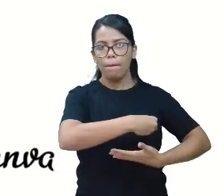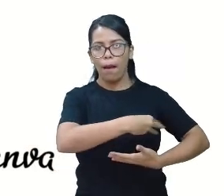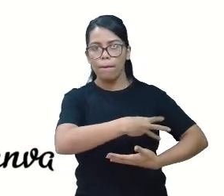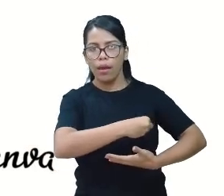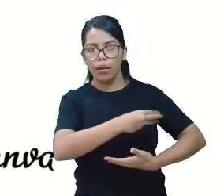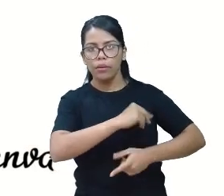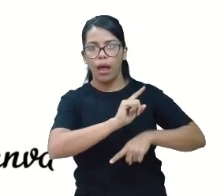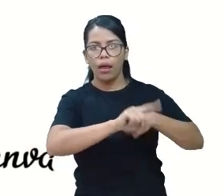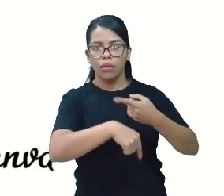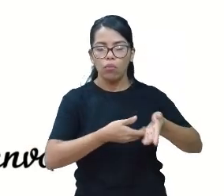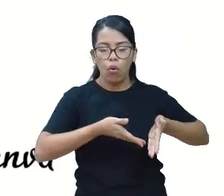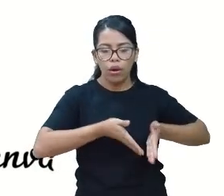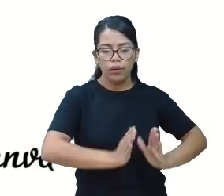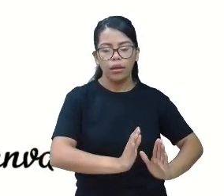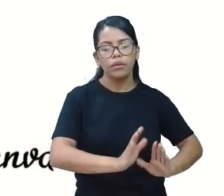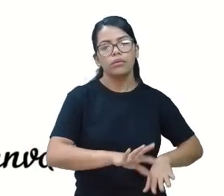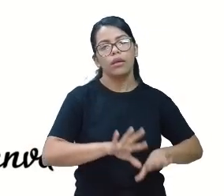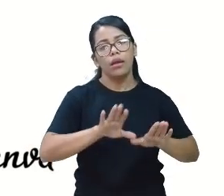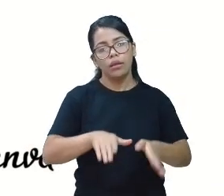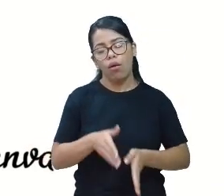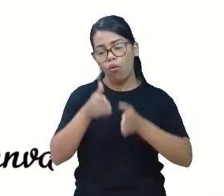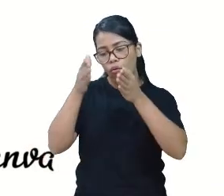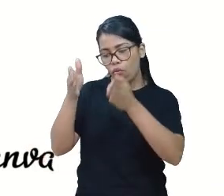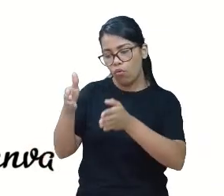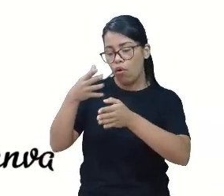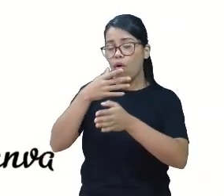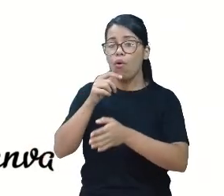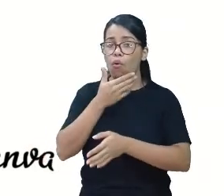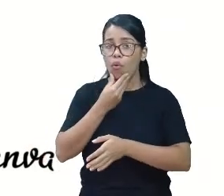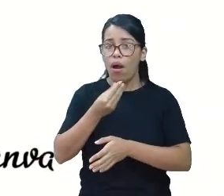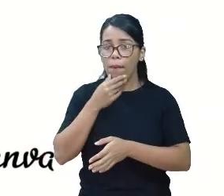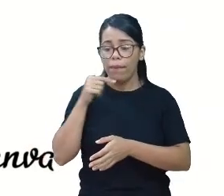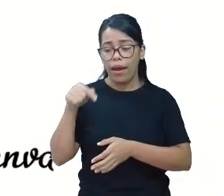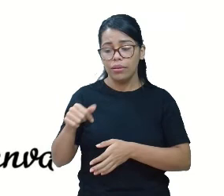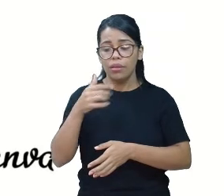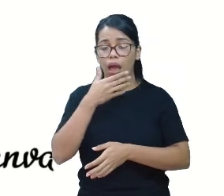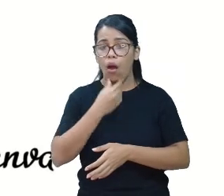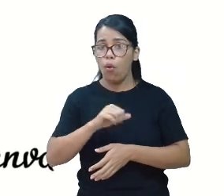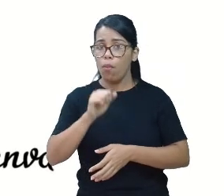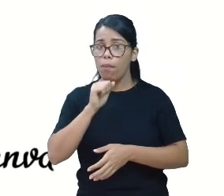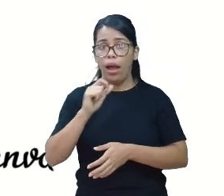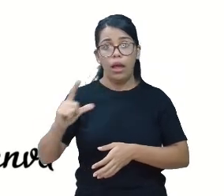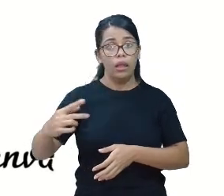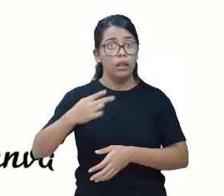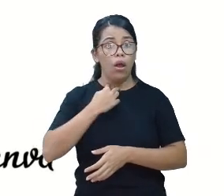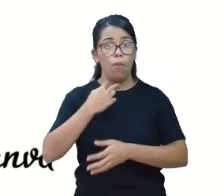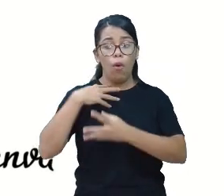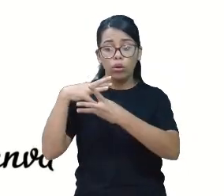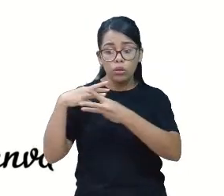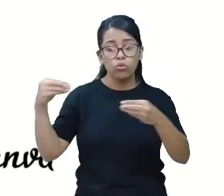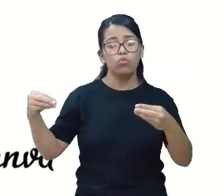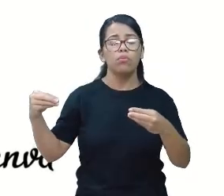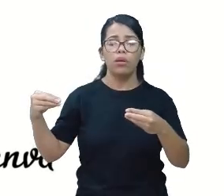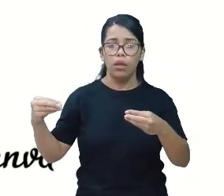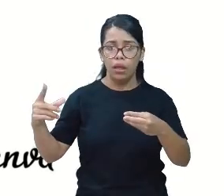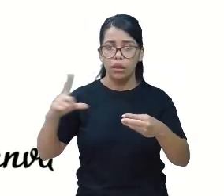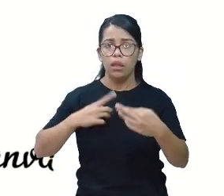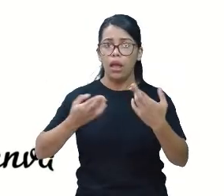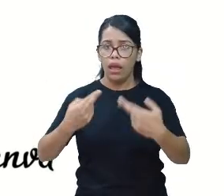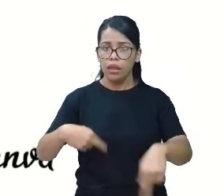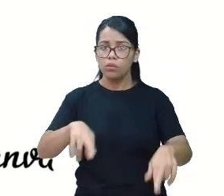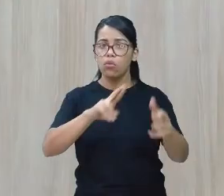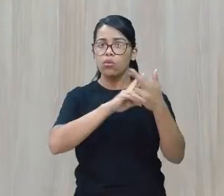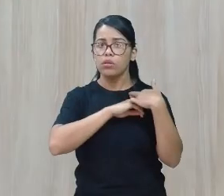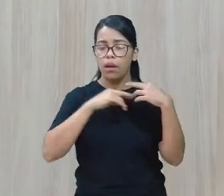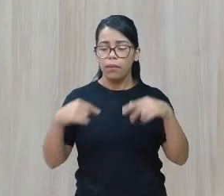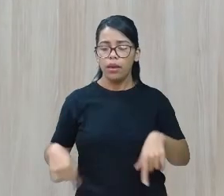criança após o nascimento, e o rapaz, ele não deve se eximir de sua parcela de responsabilidade. Então, a menina